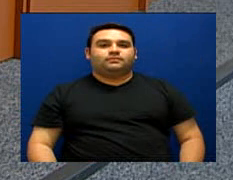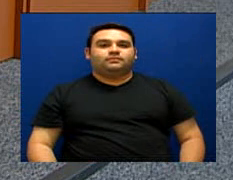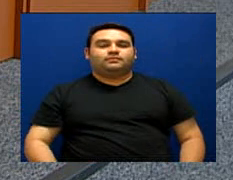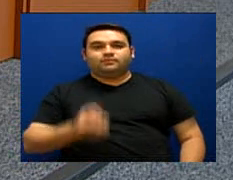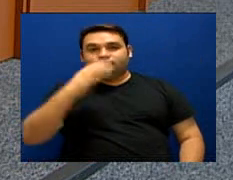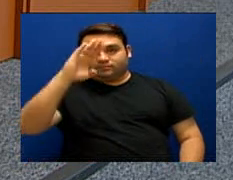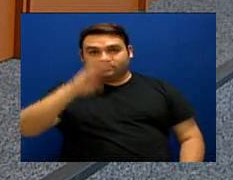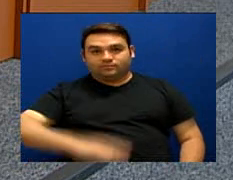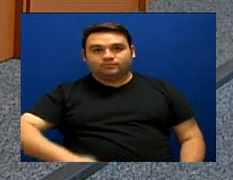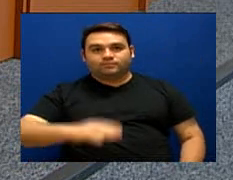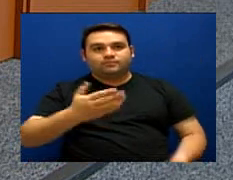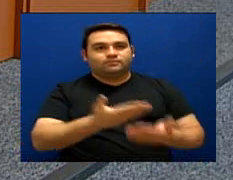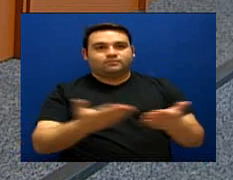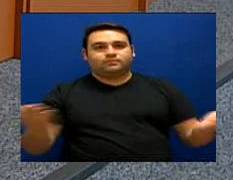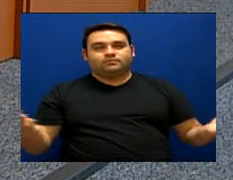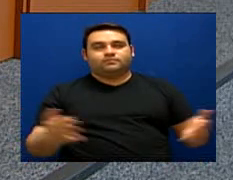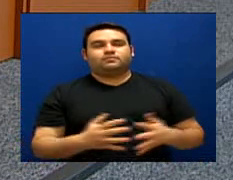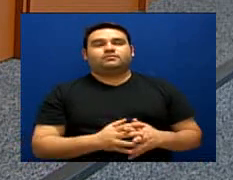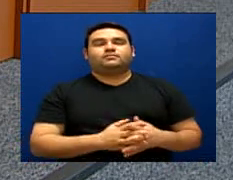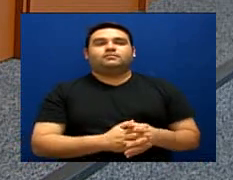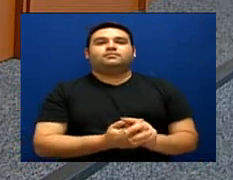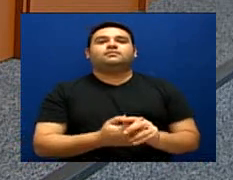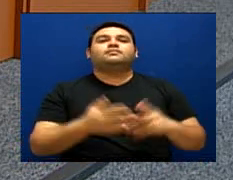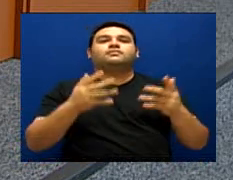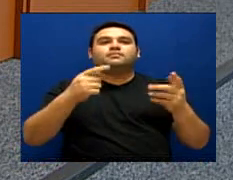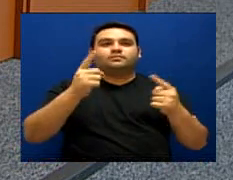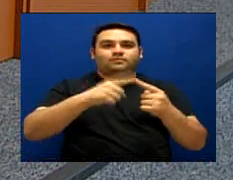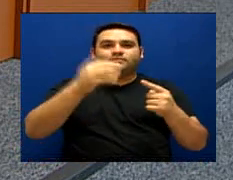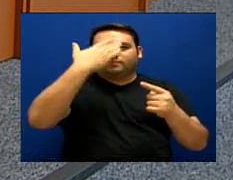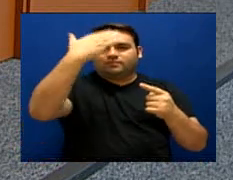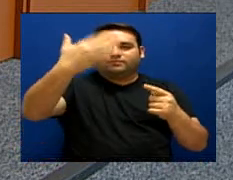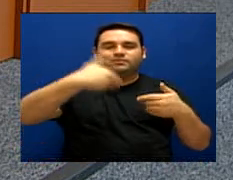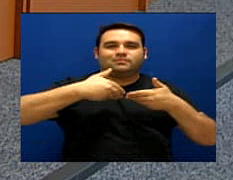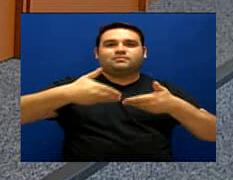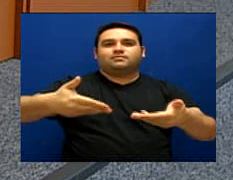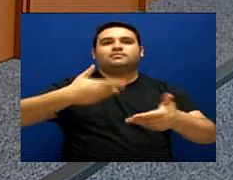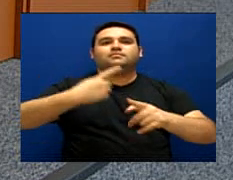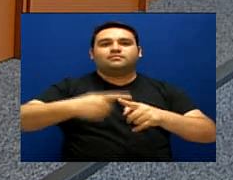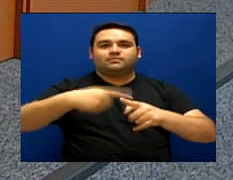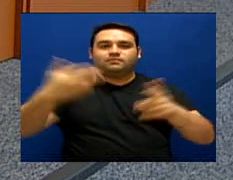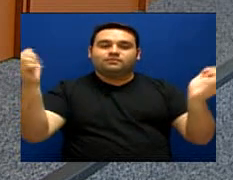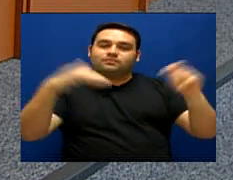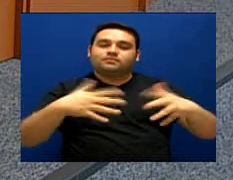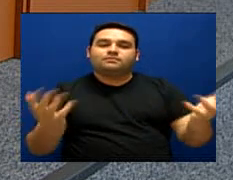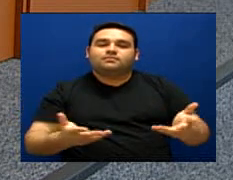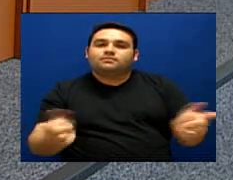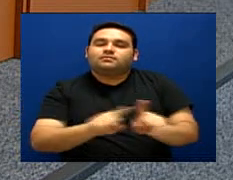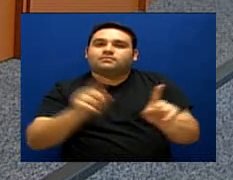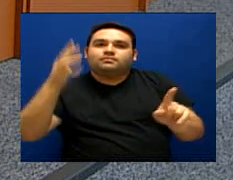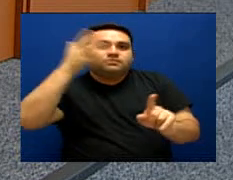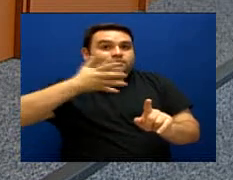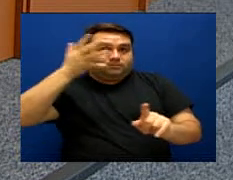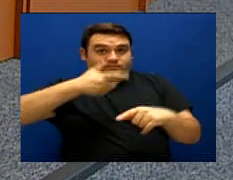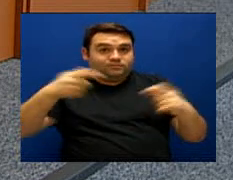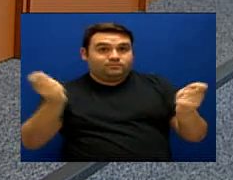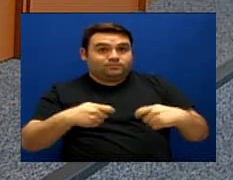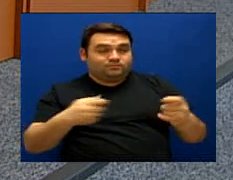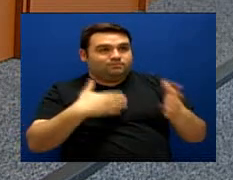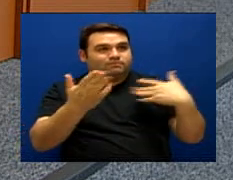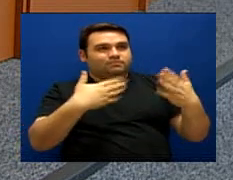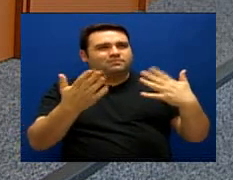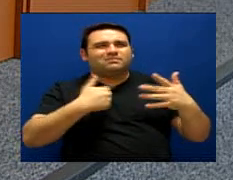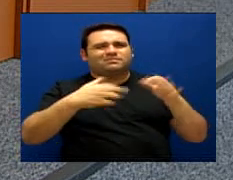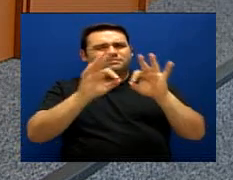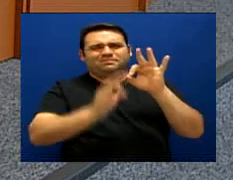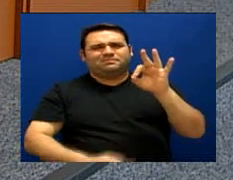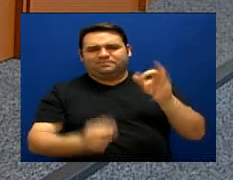Boa tarde a todos. E eu gostaria de agradecer o convite por estar aqui hoje e poder falar um pouquinho para vocês. Não